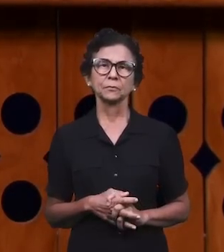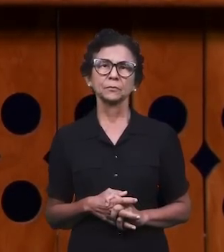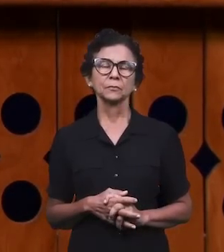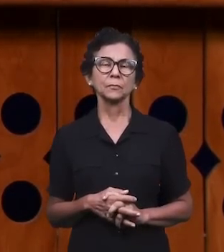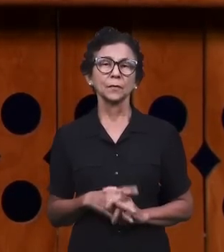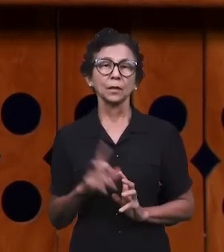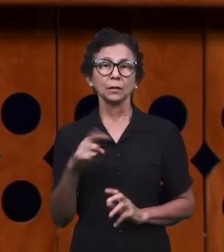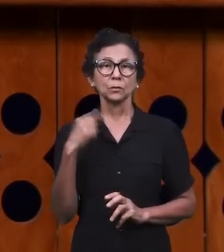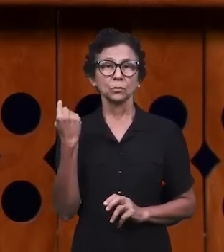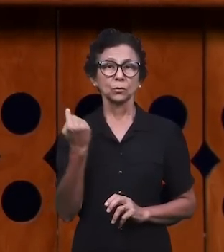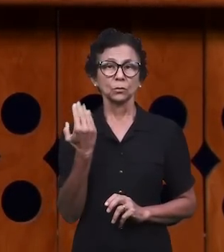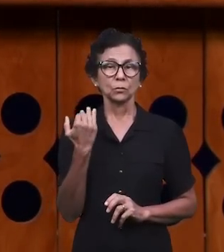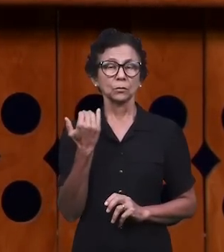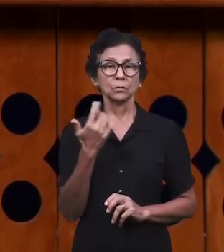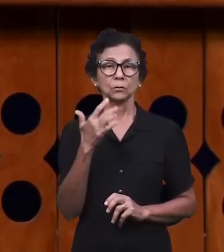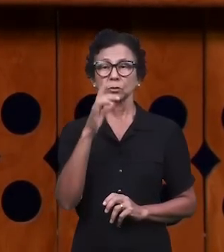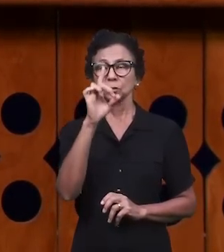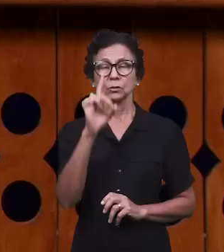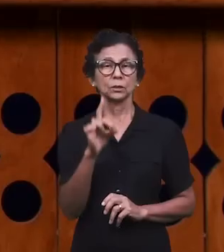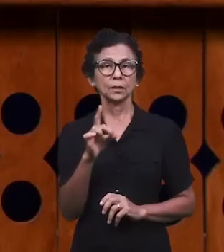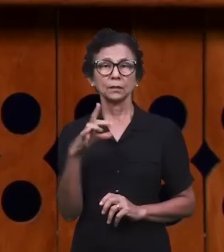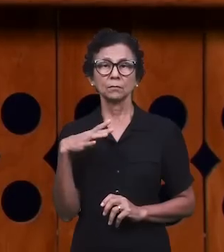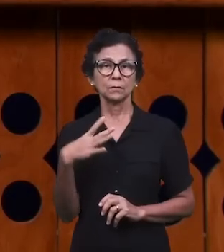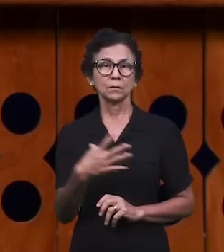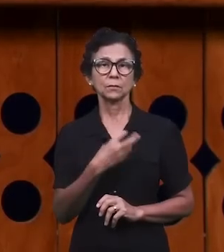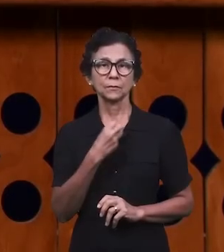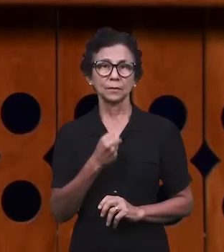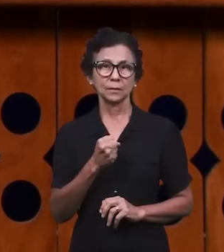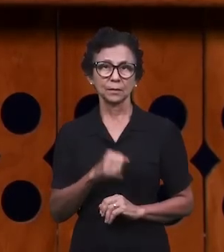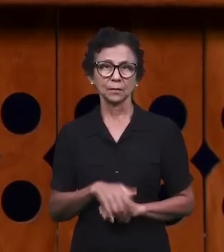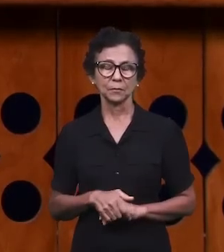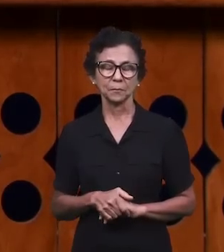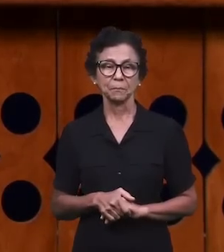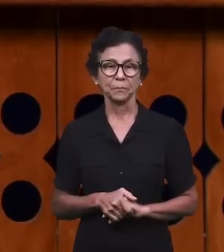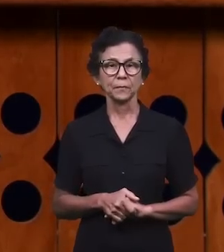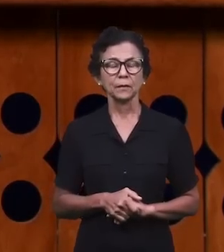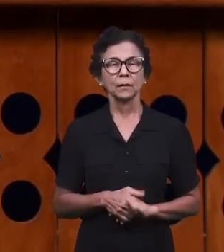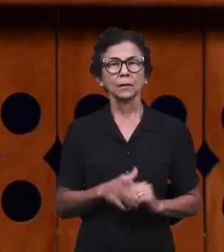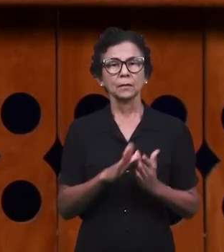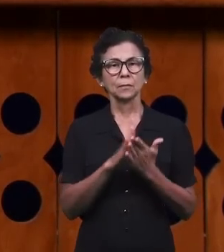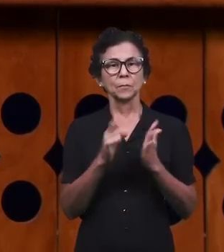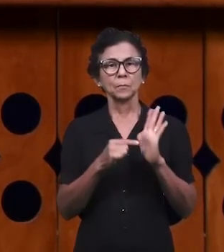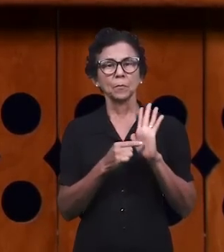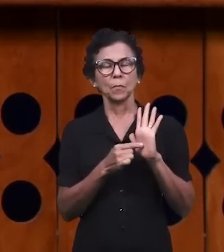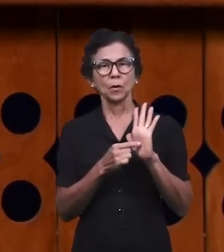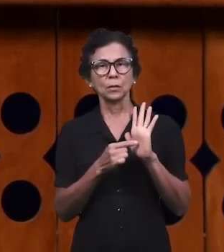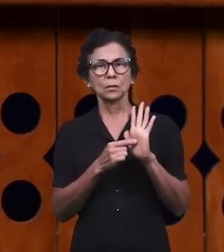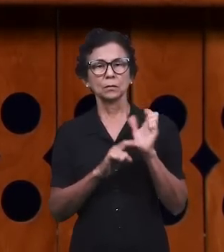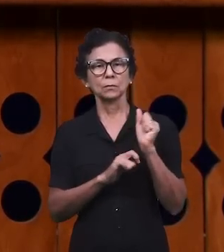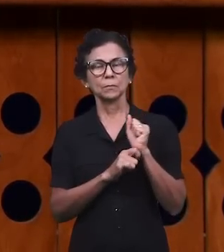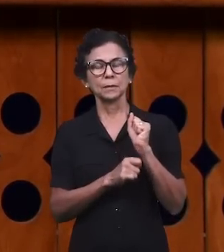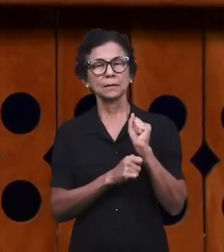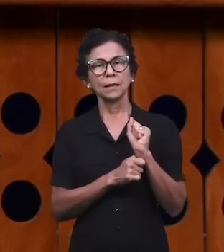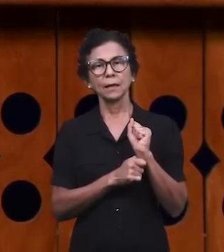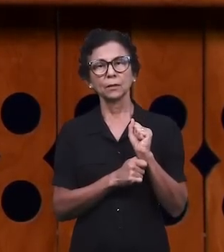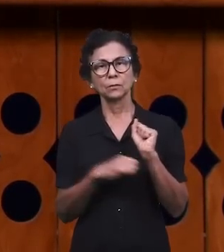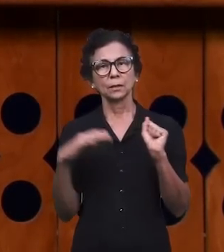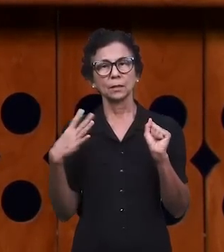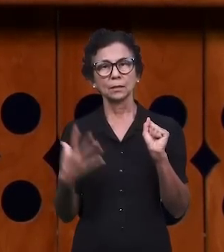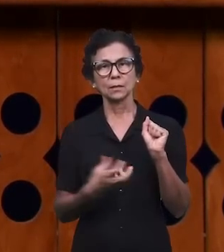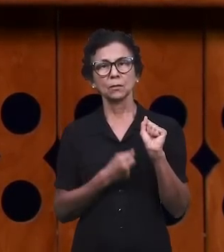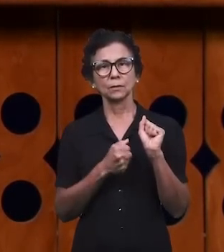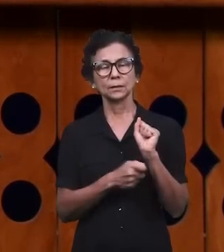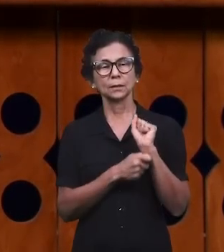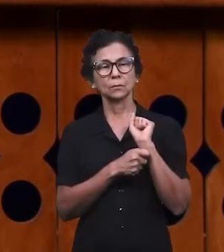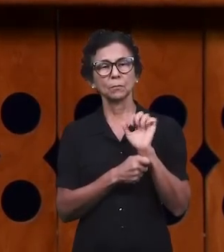tinha direito. Então, o que acontece? Nesse trecho da Bíblia é um mistério, é a salvação sendo revelada. Um golpe